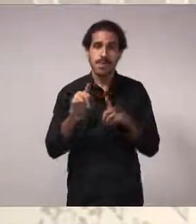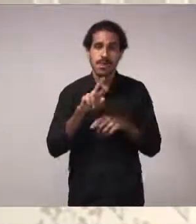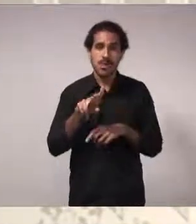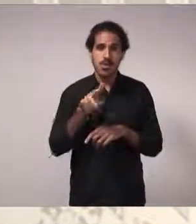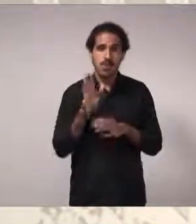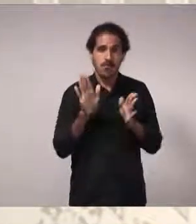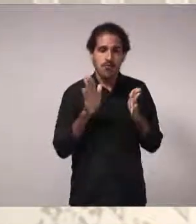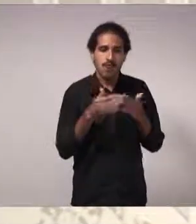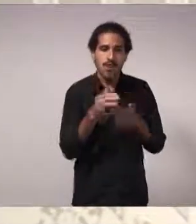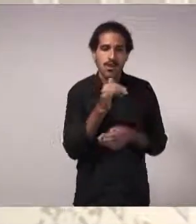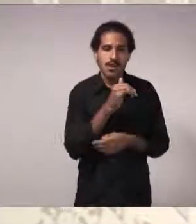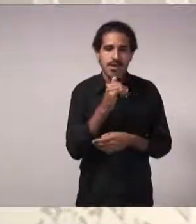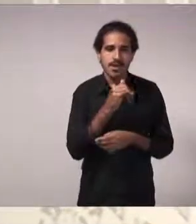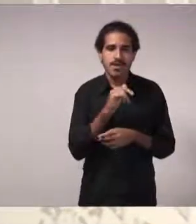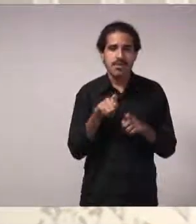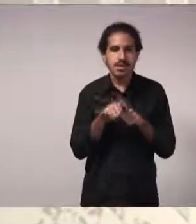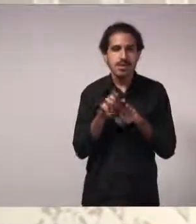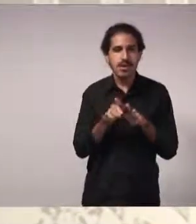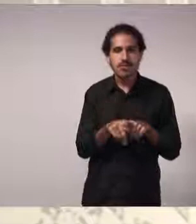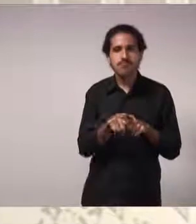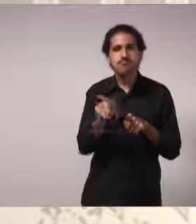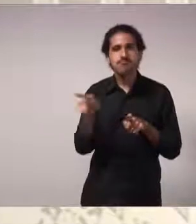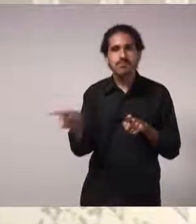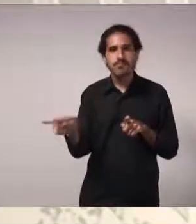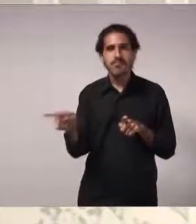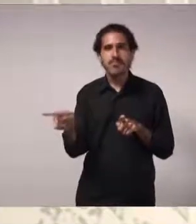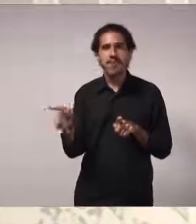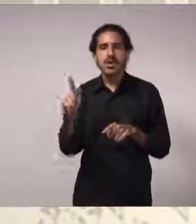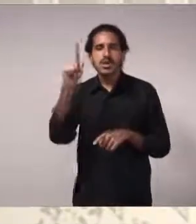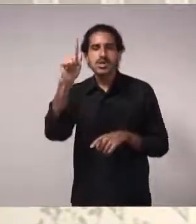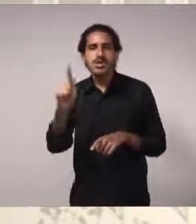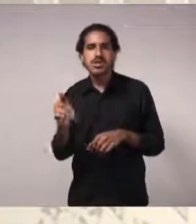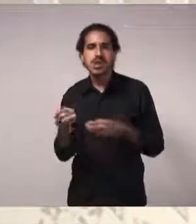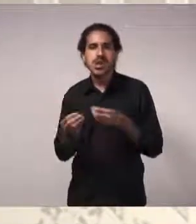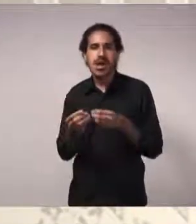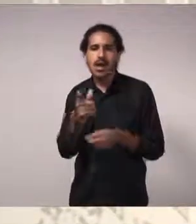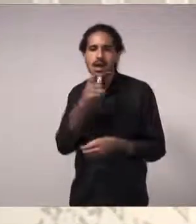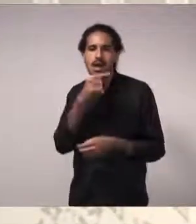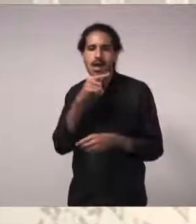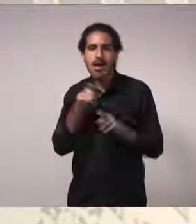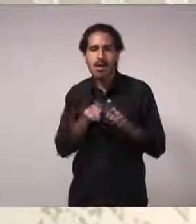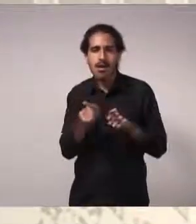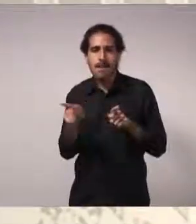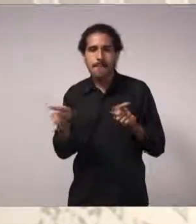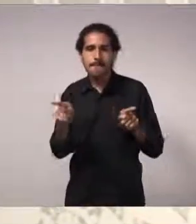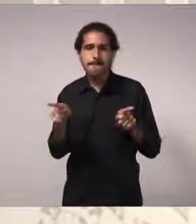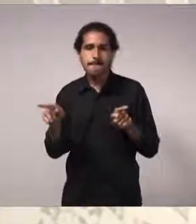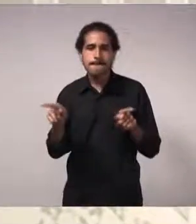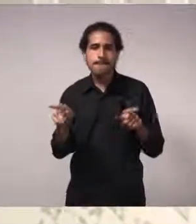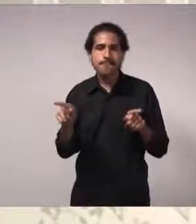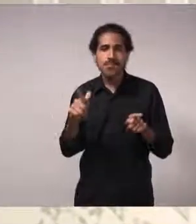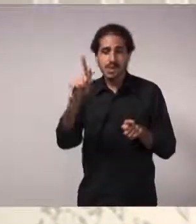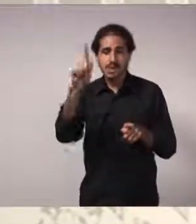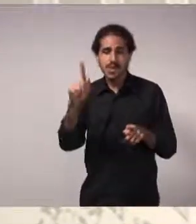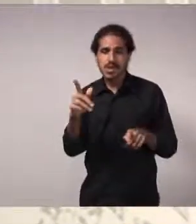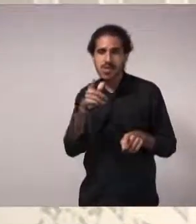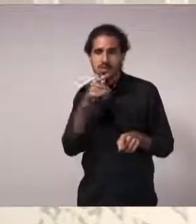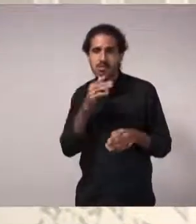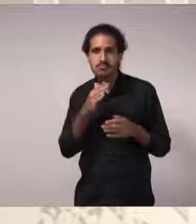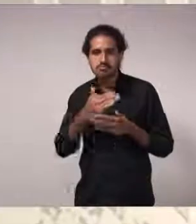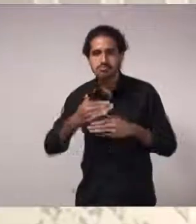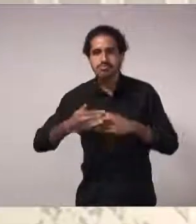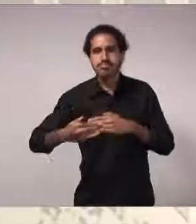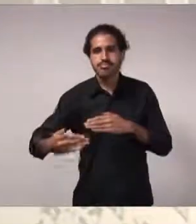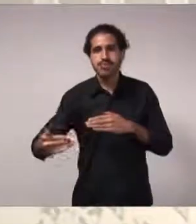área de energia. Elas também atingiram a gestão da água. Na verdade, a Câmara passou a fazer a gestão da água a partir de então.